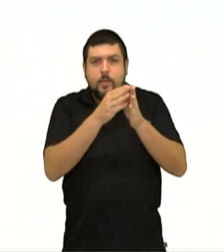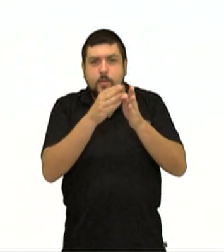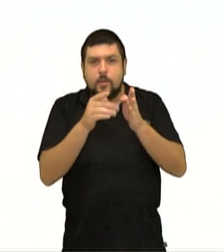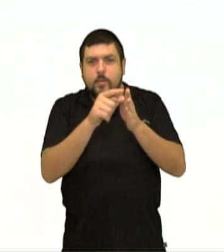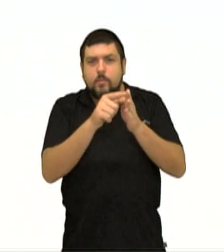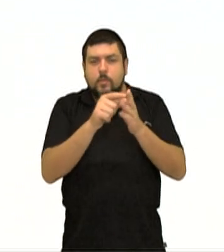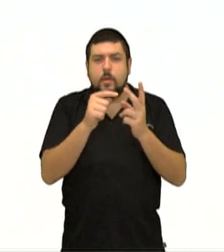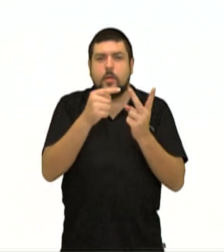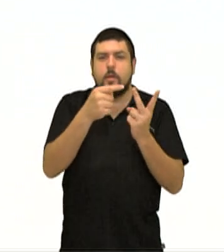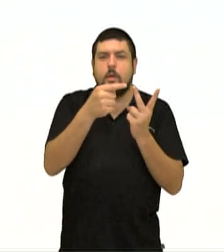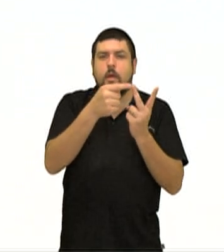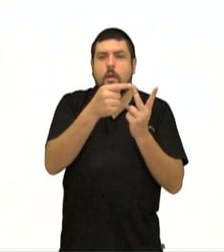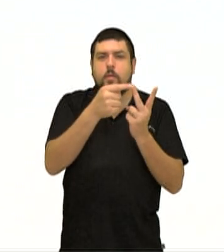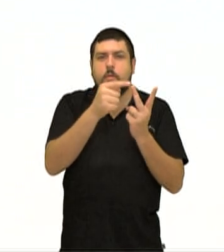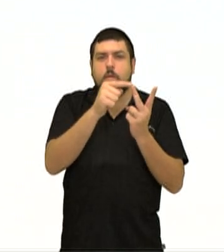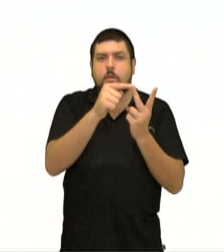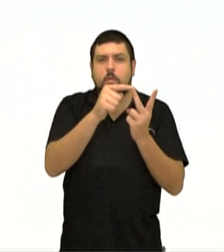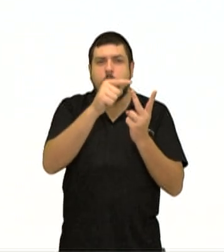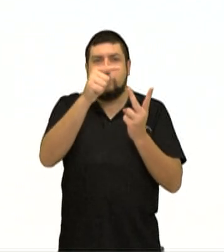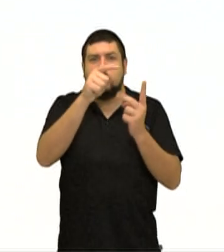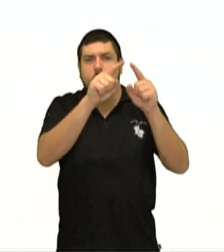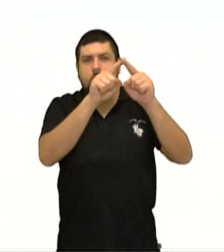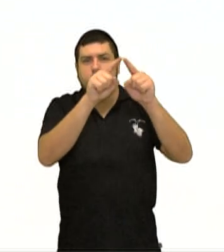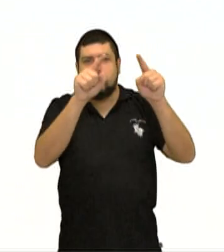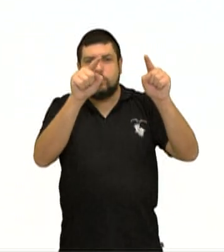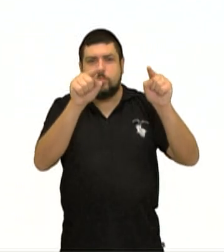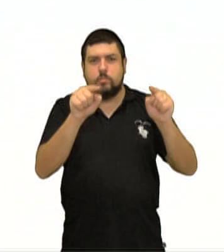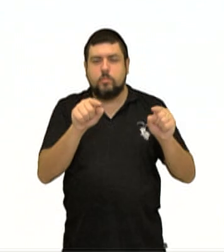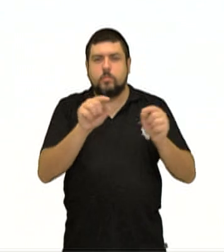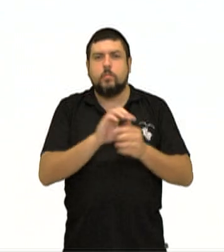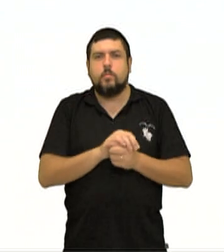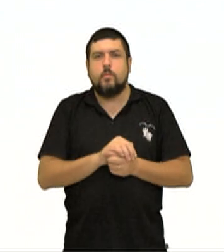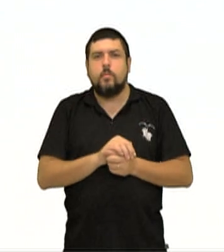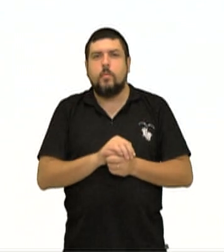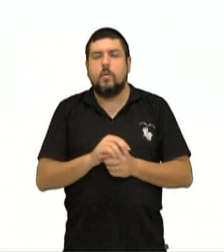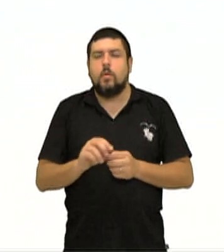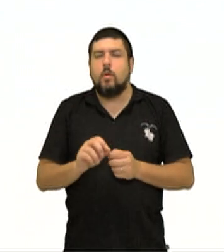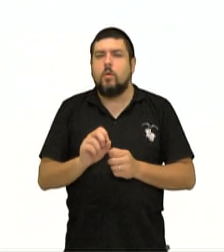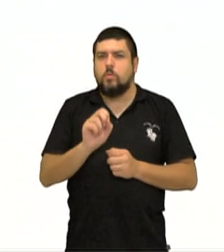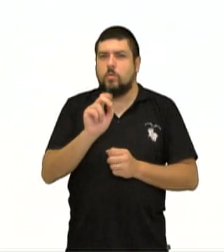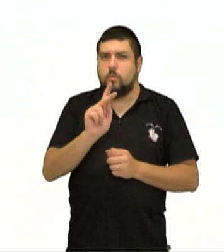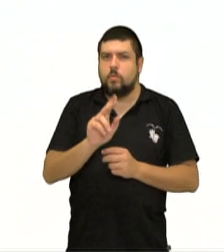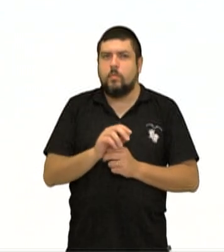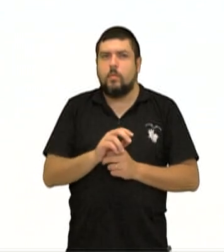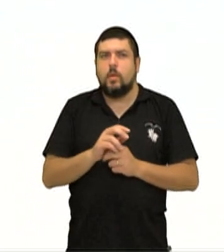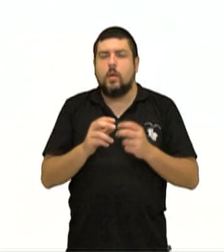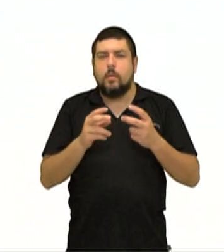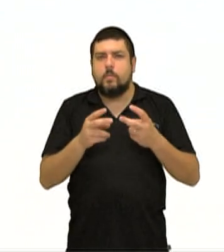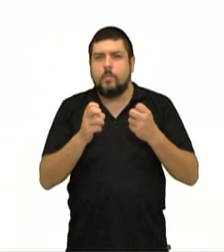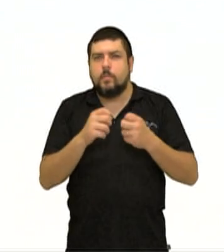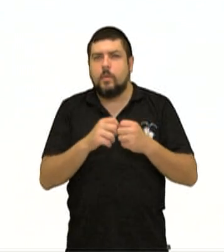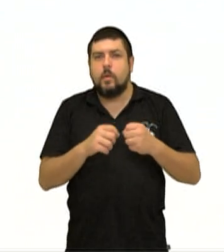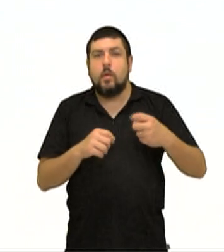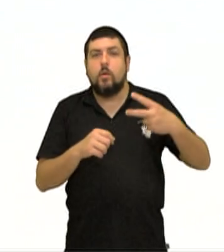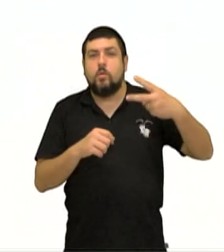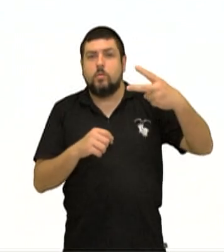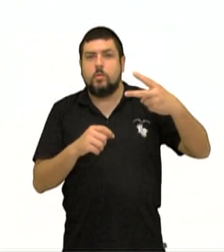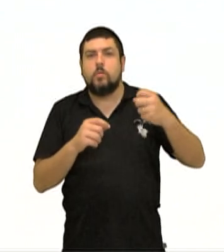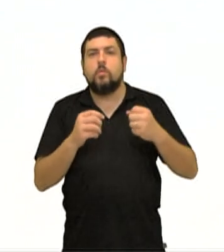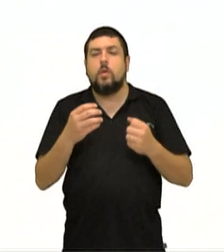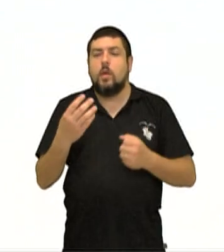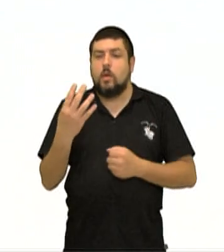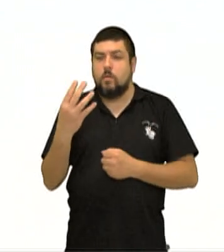raiz quadrada desse segundo quadrado de papelão. Olha lá, o lado do segundo quadrado é igual